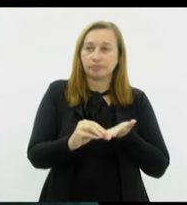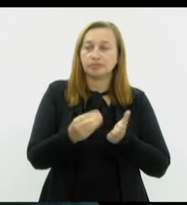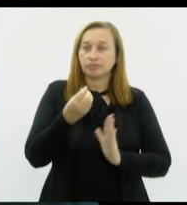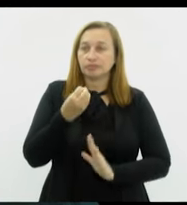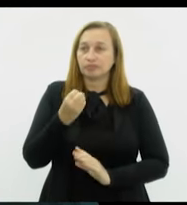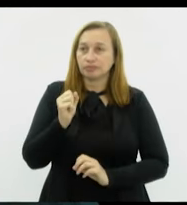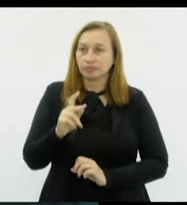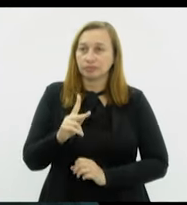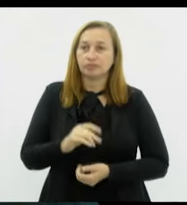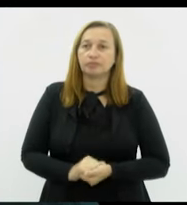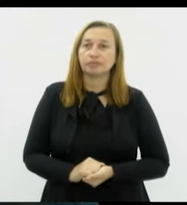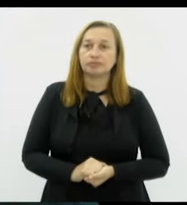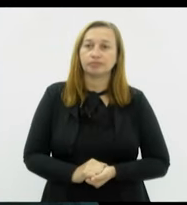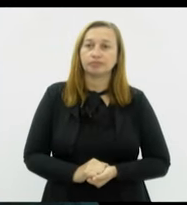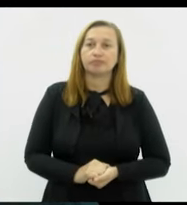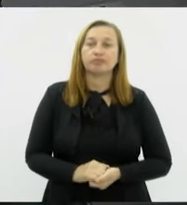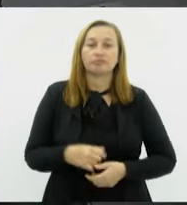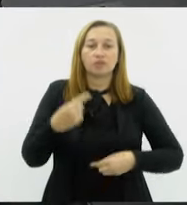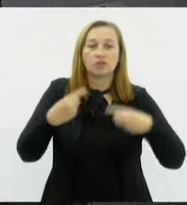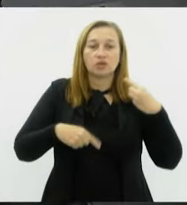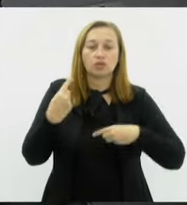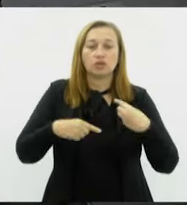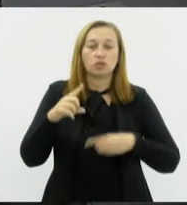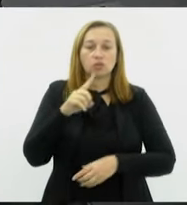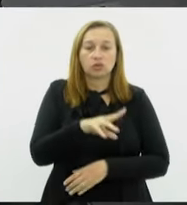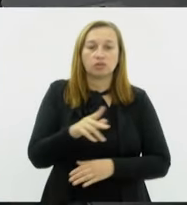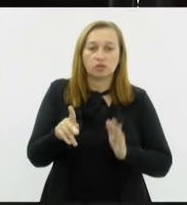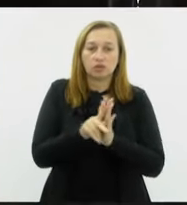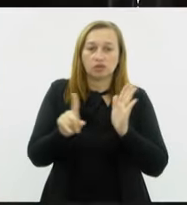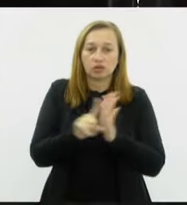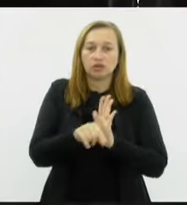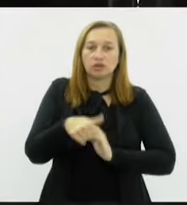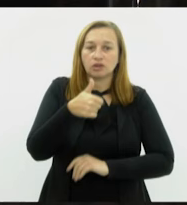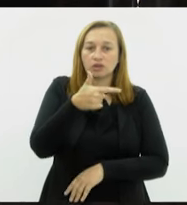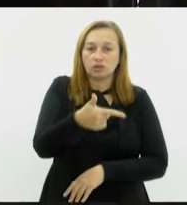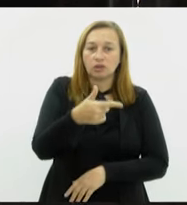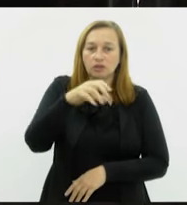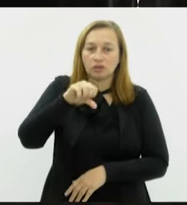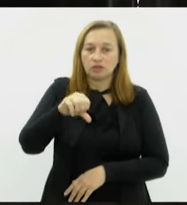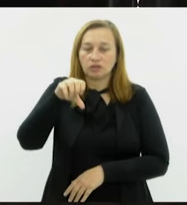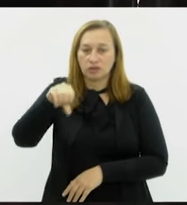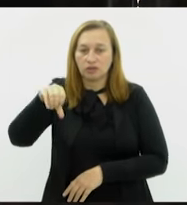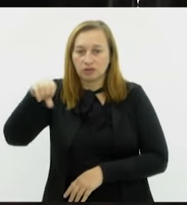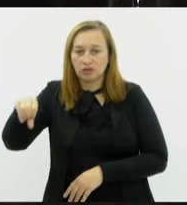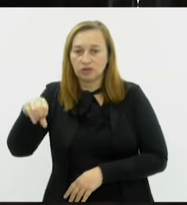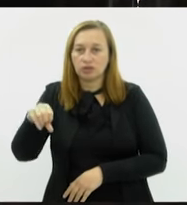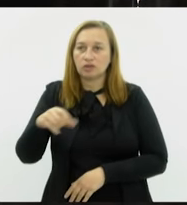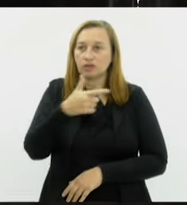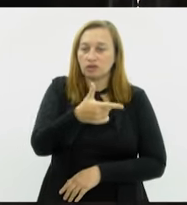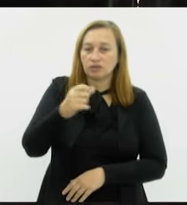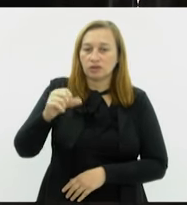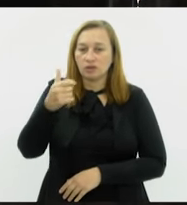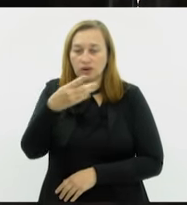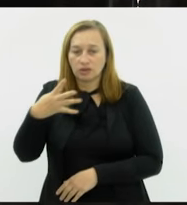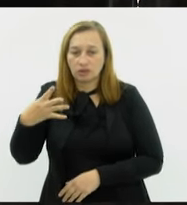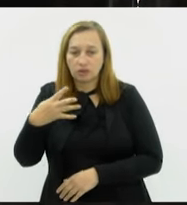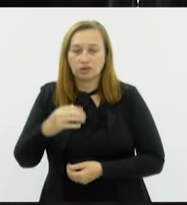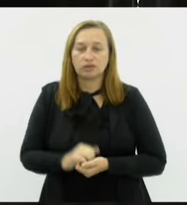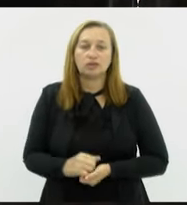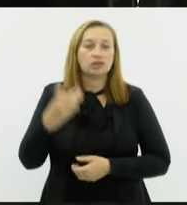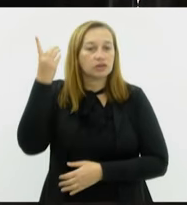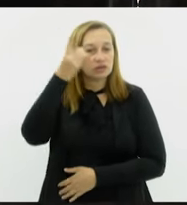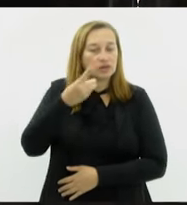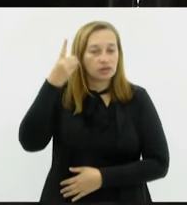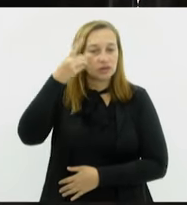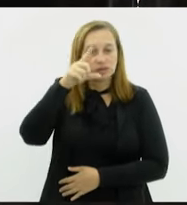já. Vamos fazer. Em regime de urgência, em discussão única, projeto de lei número 2999, de 2024, de autoria do